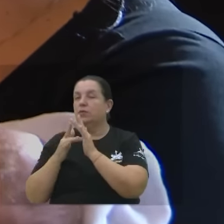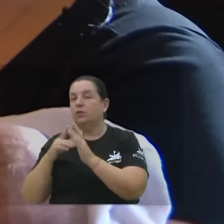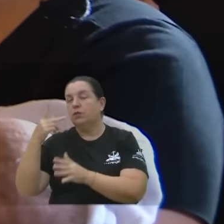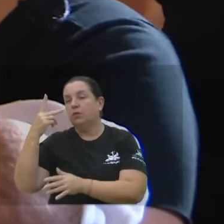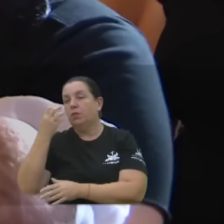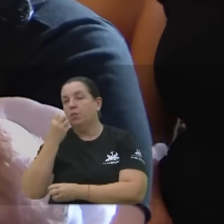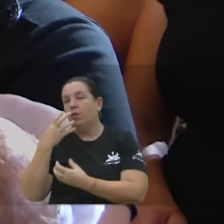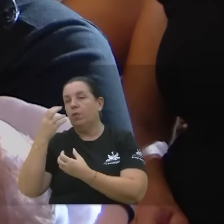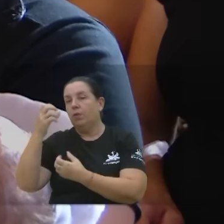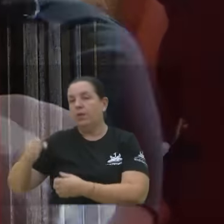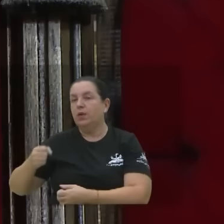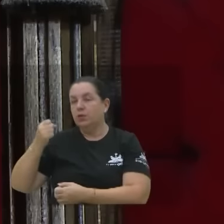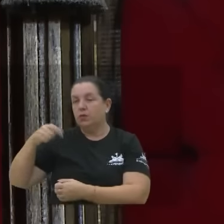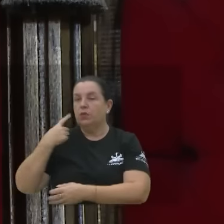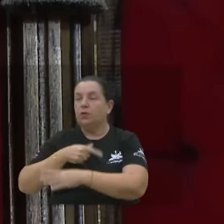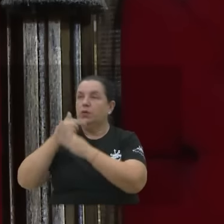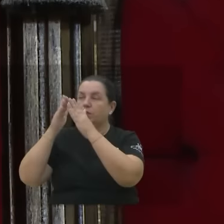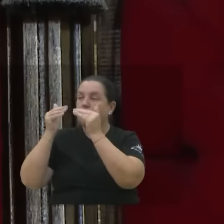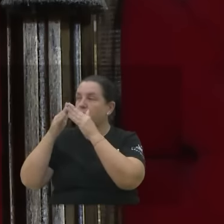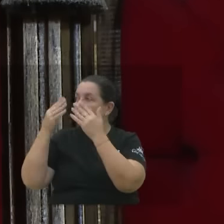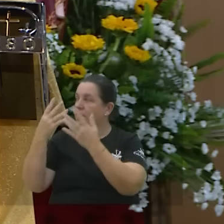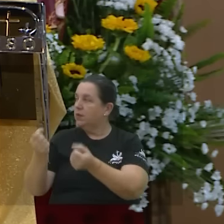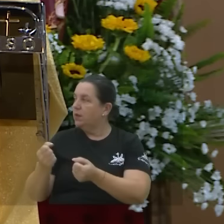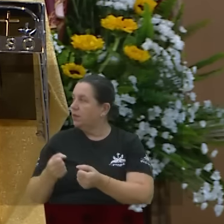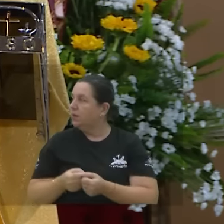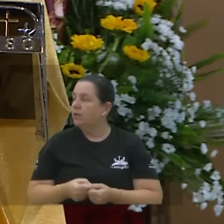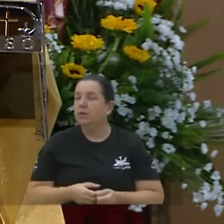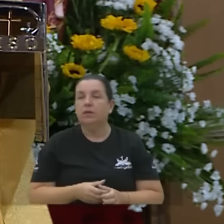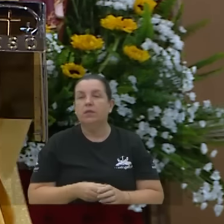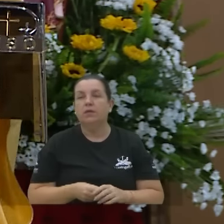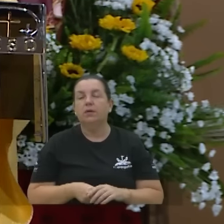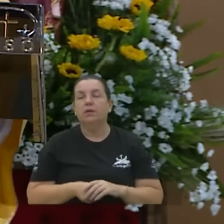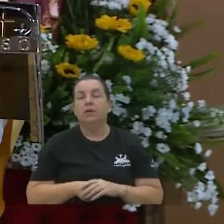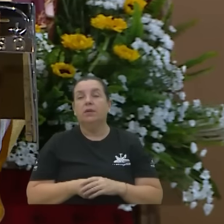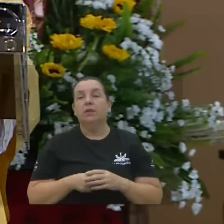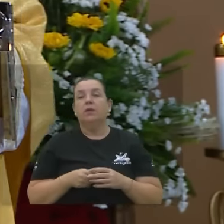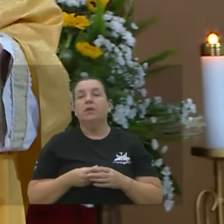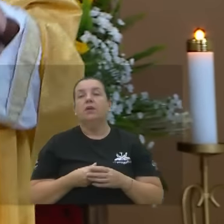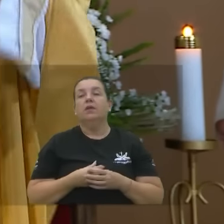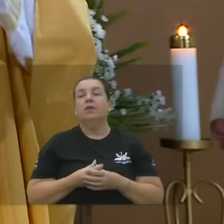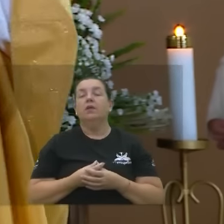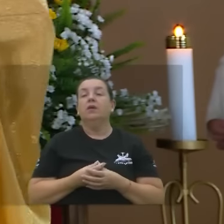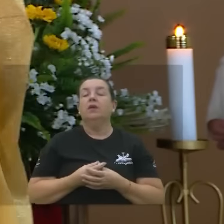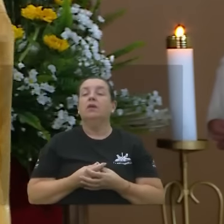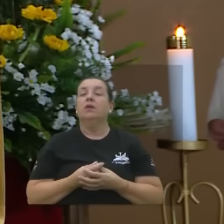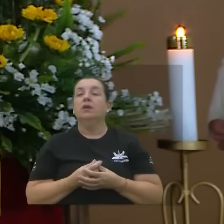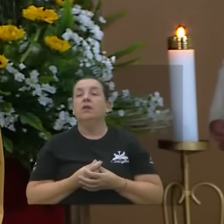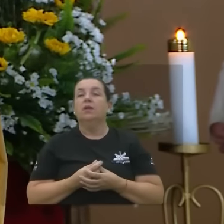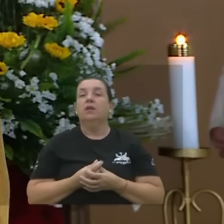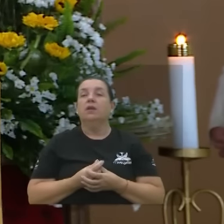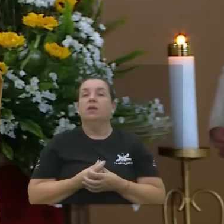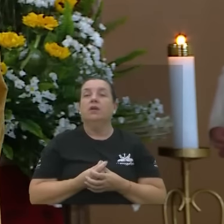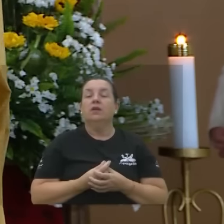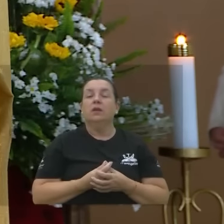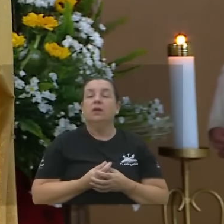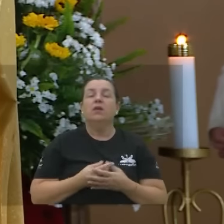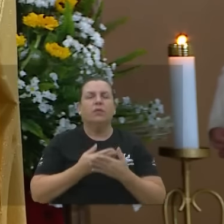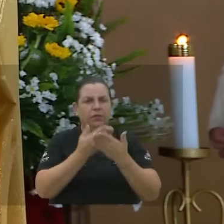bom pastor, atendei-nos. Sou bom pastor e eu queria que você tenha